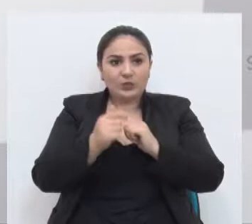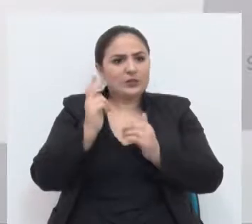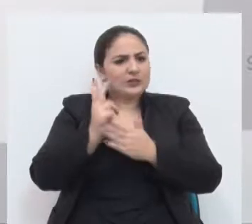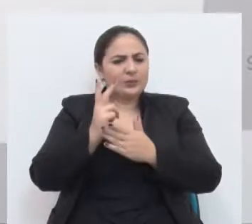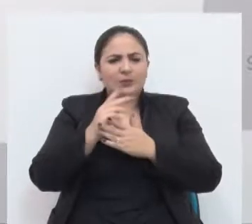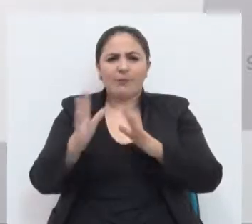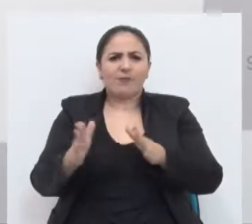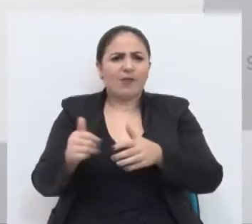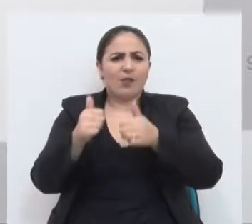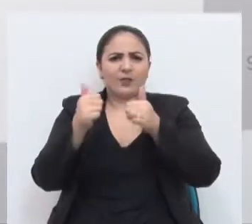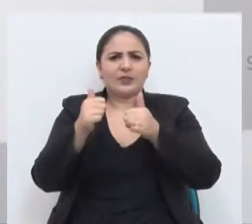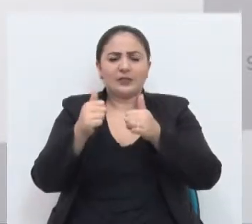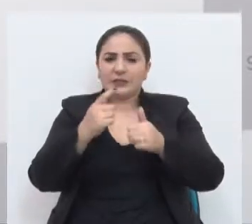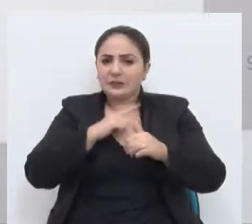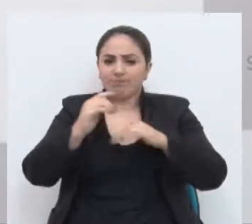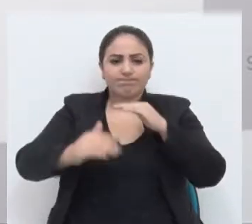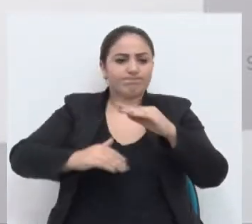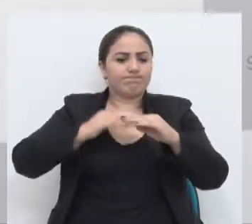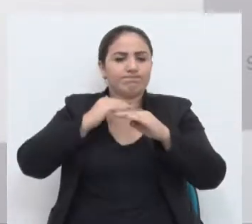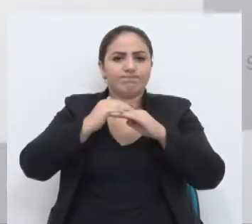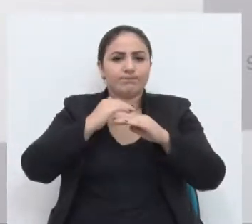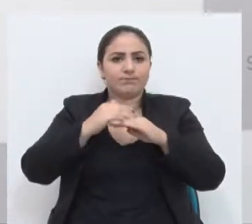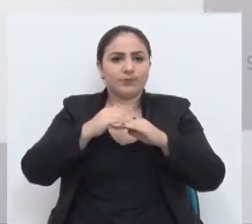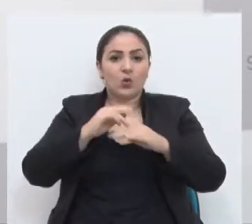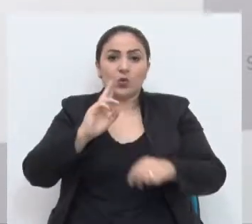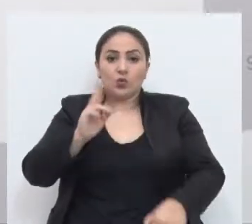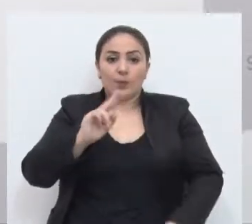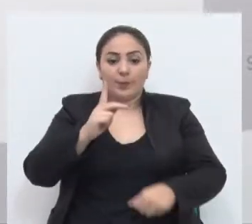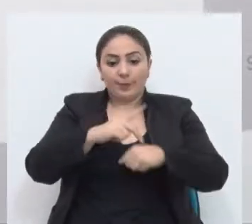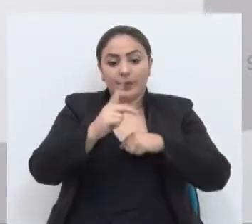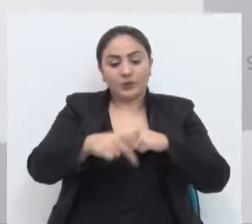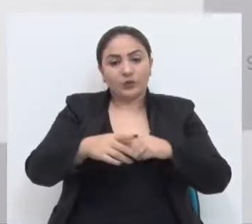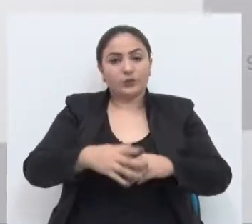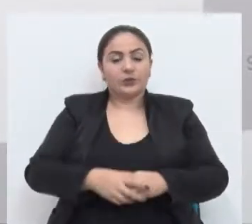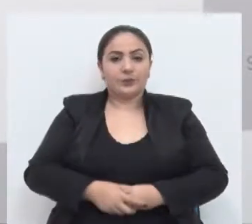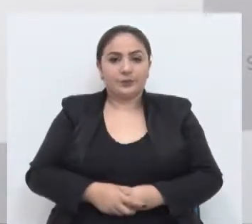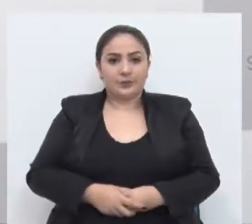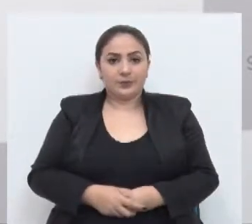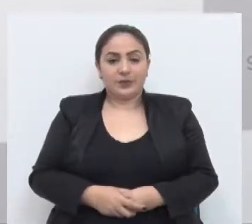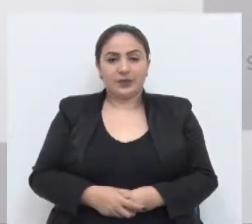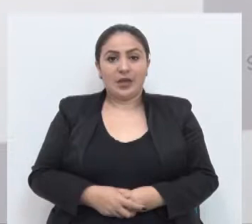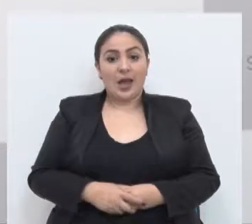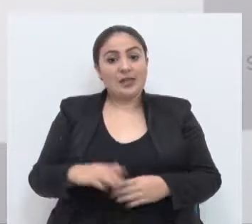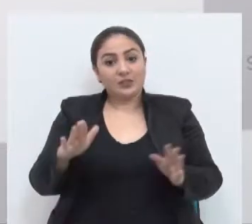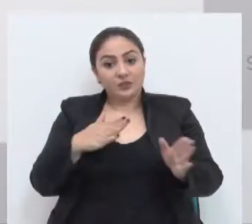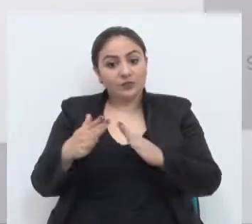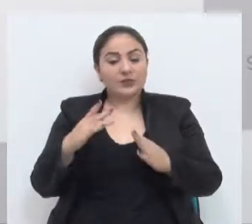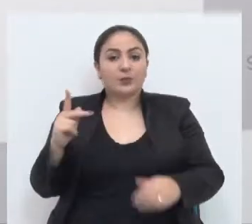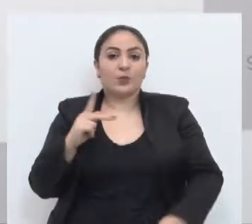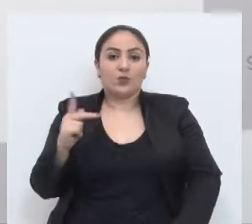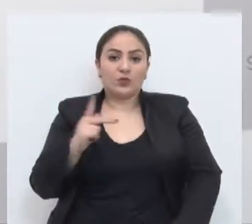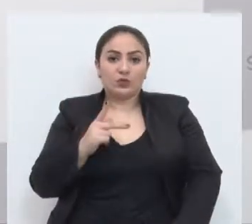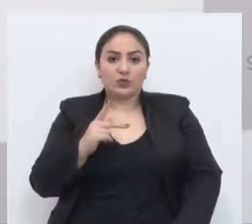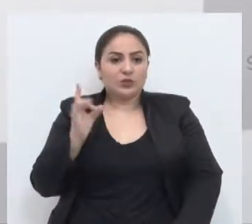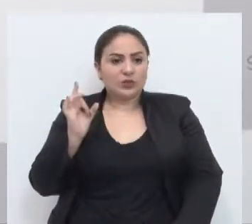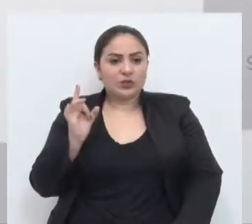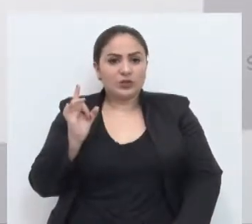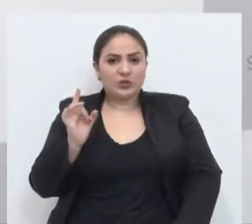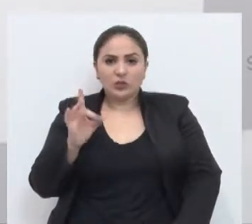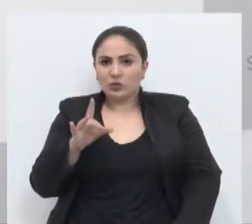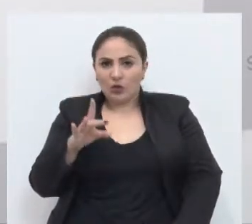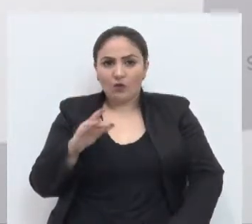bem valorizado, sempre esteve à altura do nome de Passo Fundo, e que às vezes os professores não